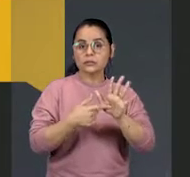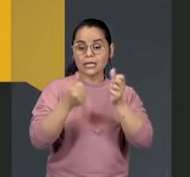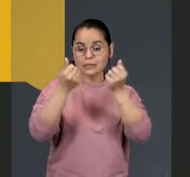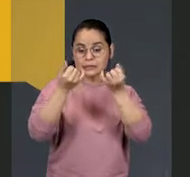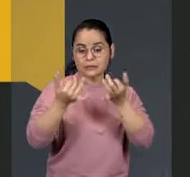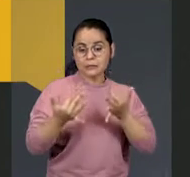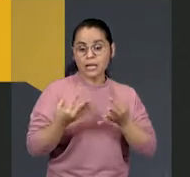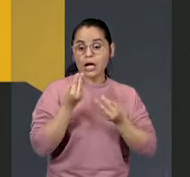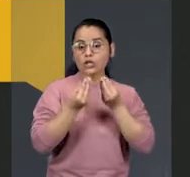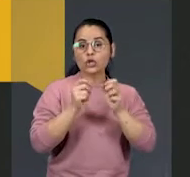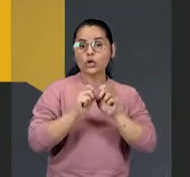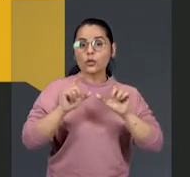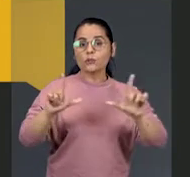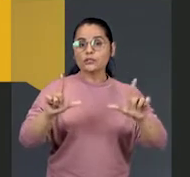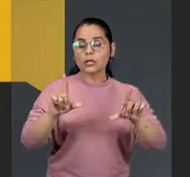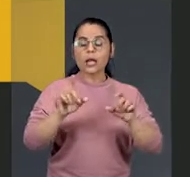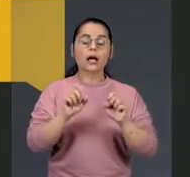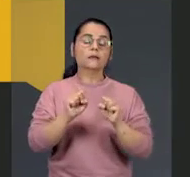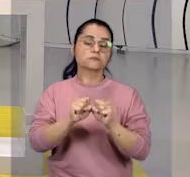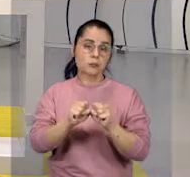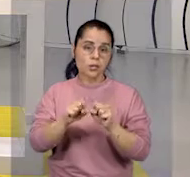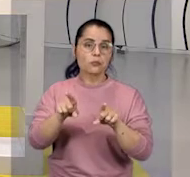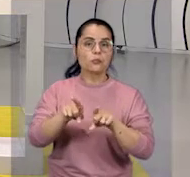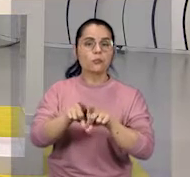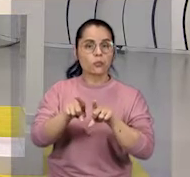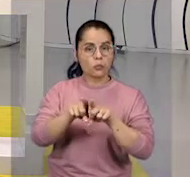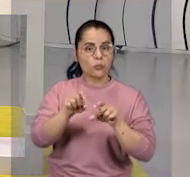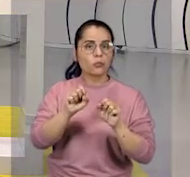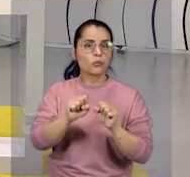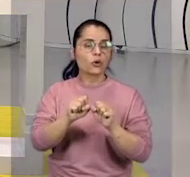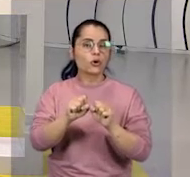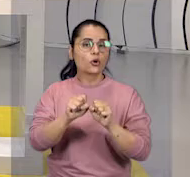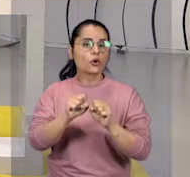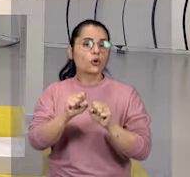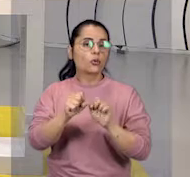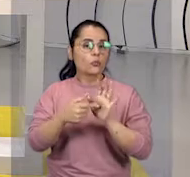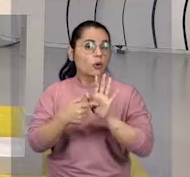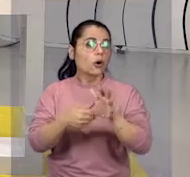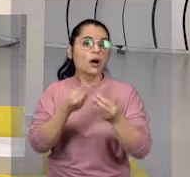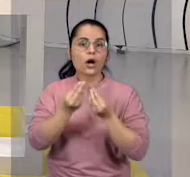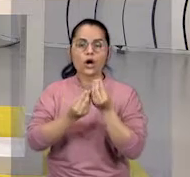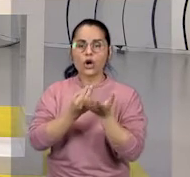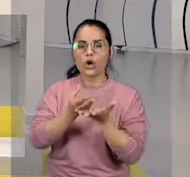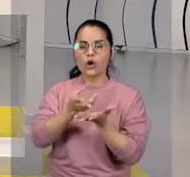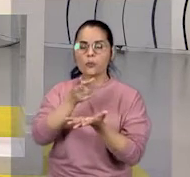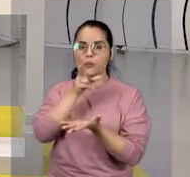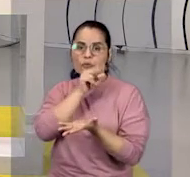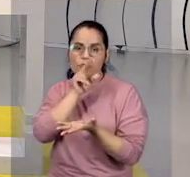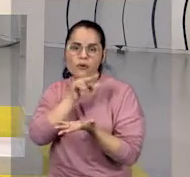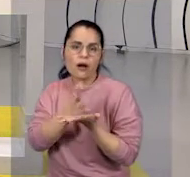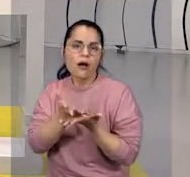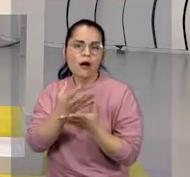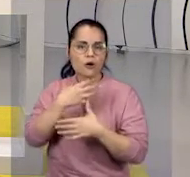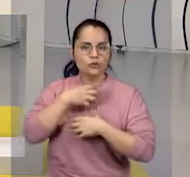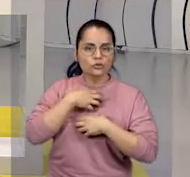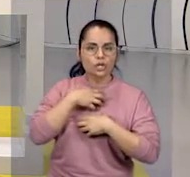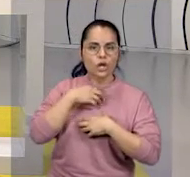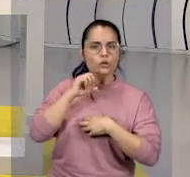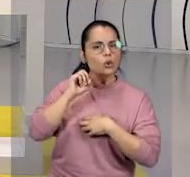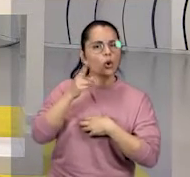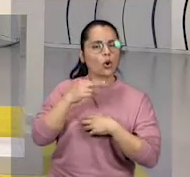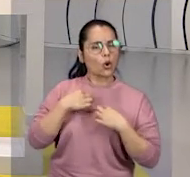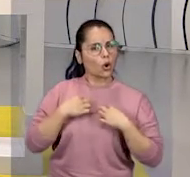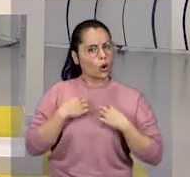de um cenário, assim como ela poderia trazer também uma indicação de fala e até mesmo de figurino